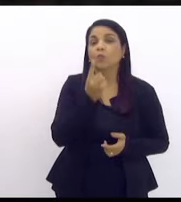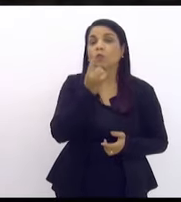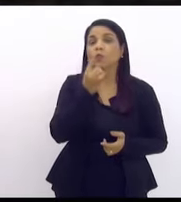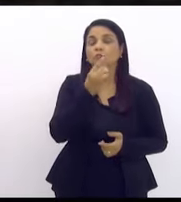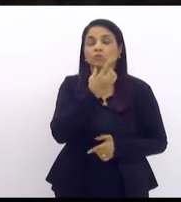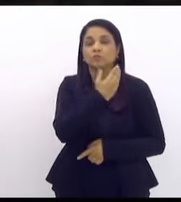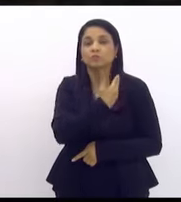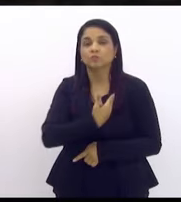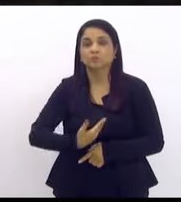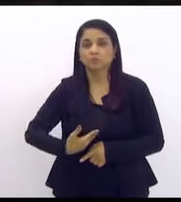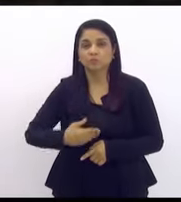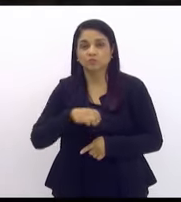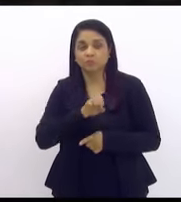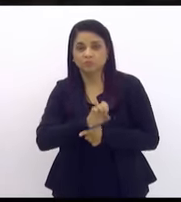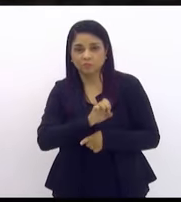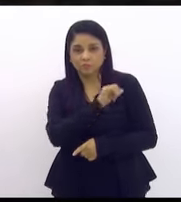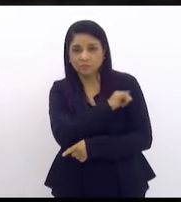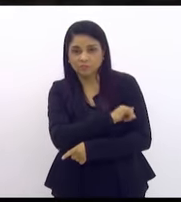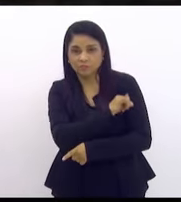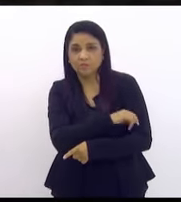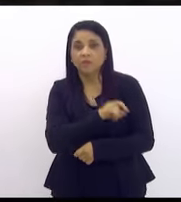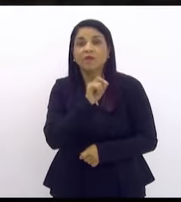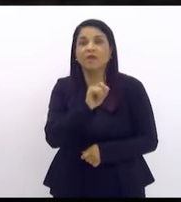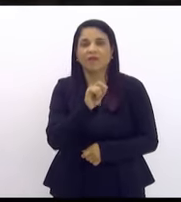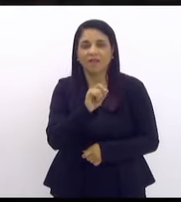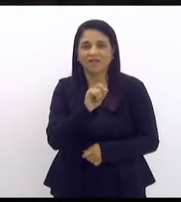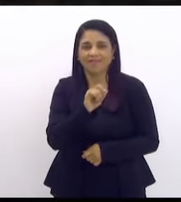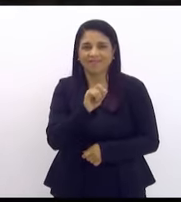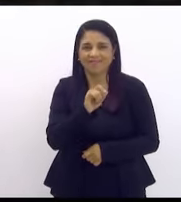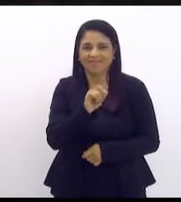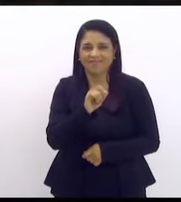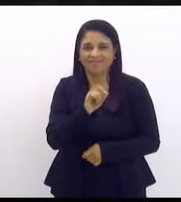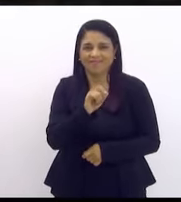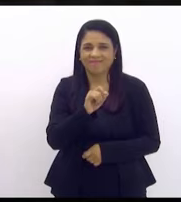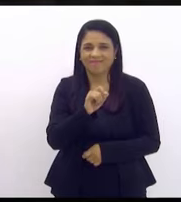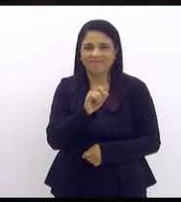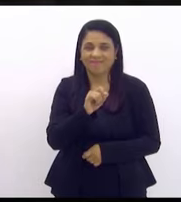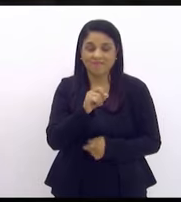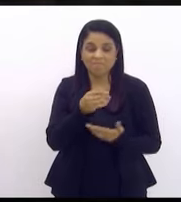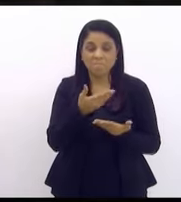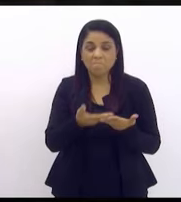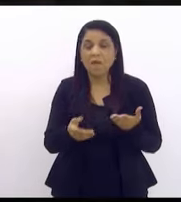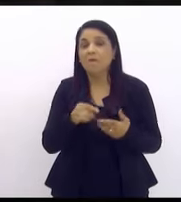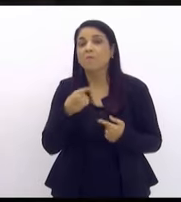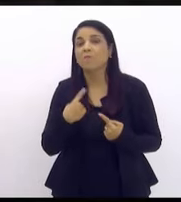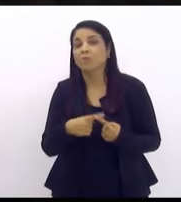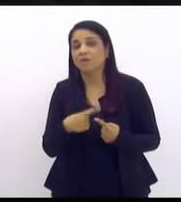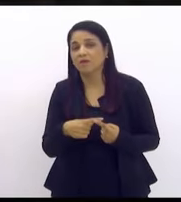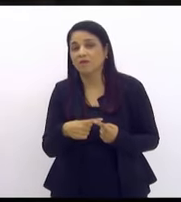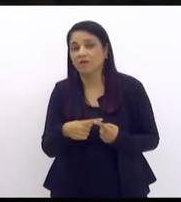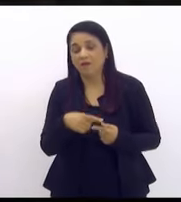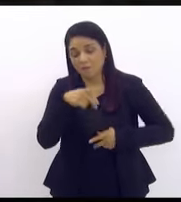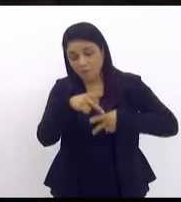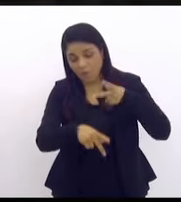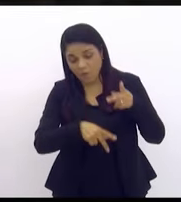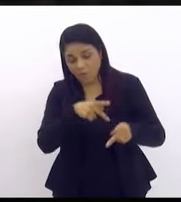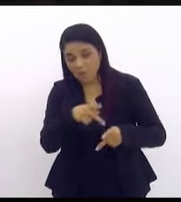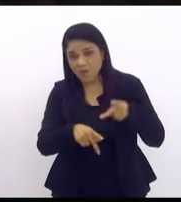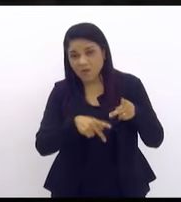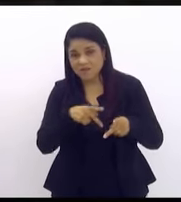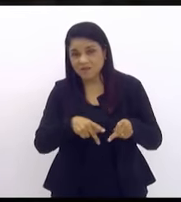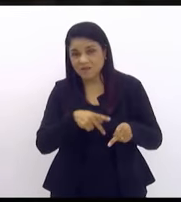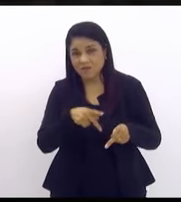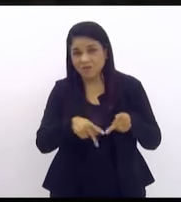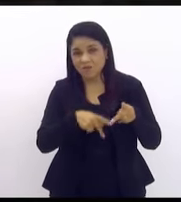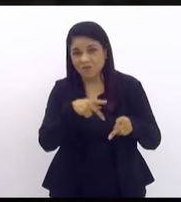Rio de Janeiro, mas é derrotado por uma lógica absurda de deixar a população do estado do Rio de